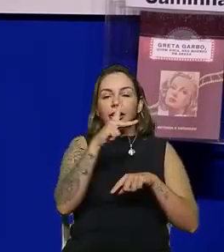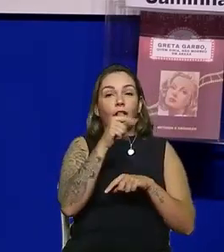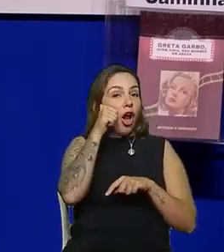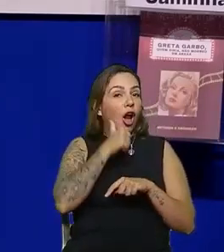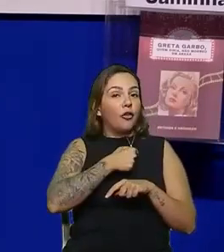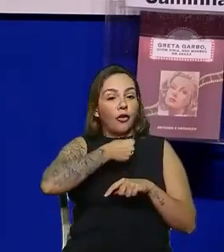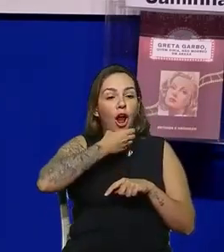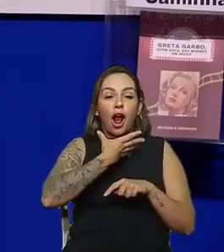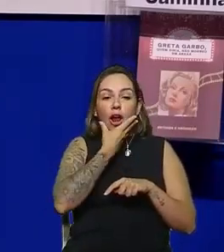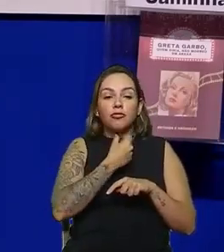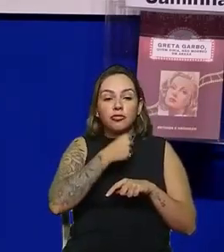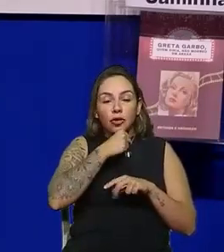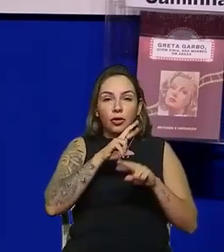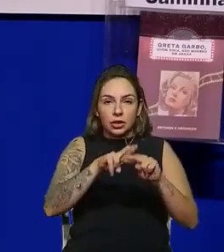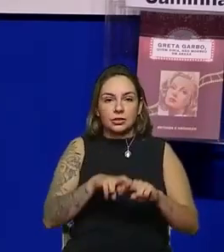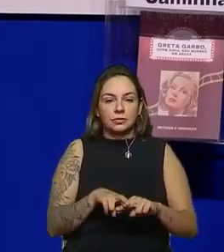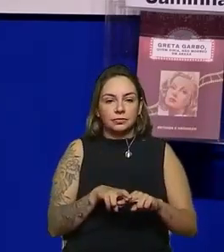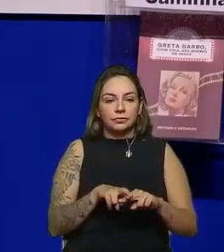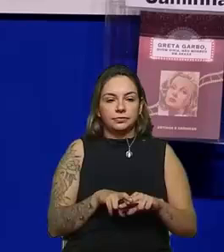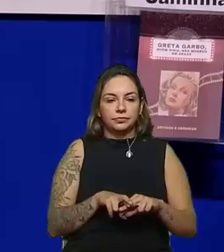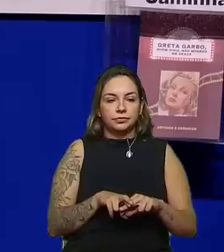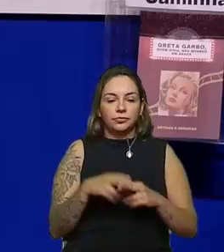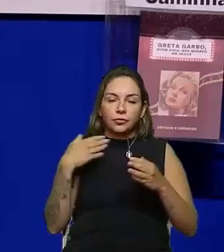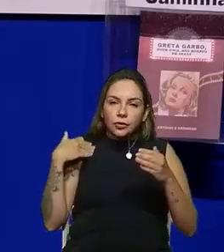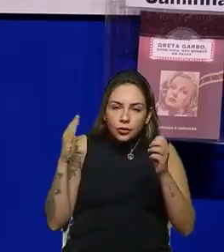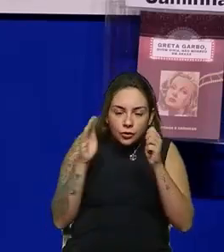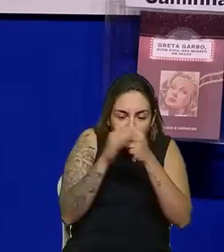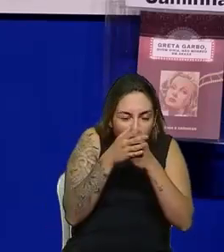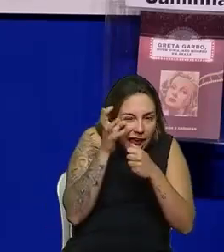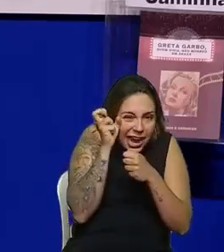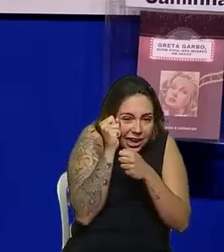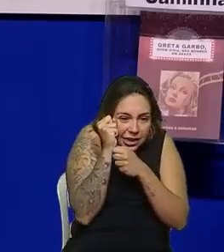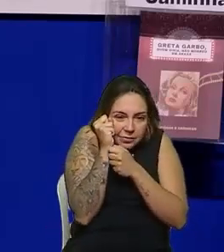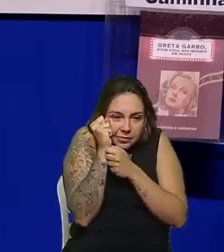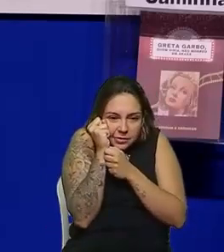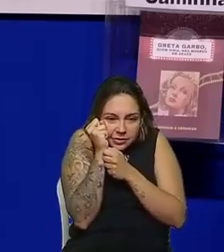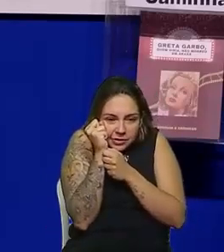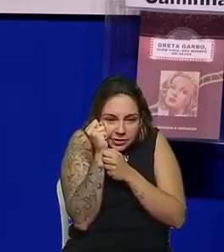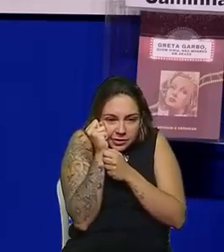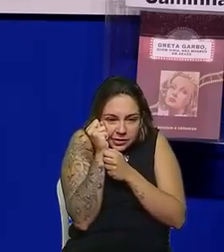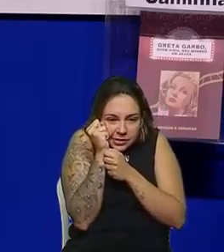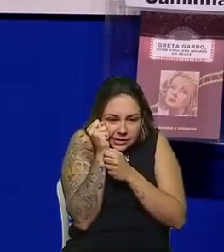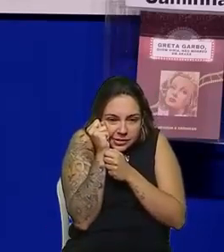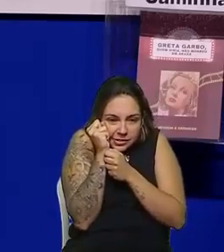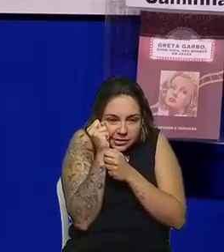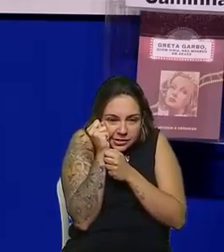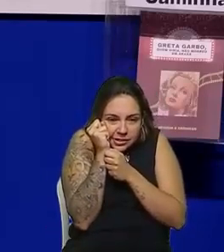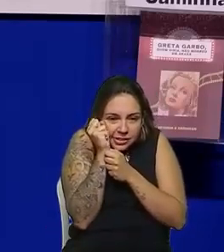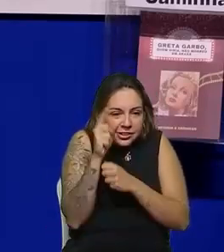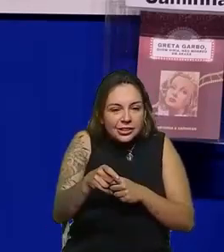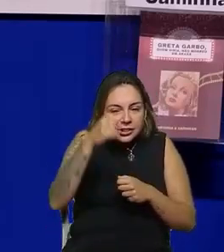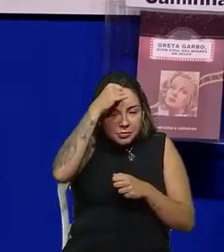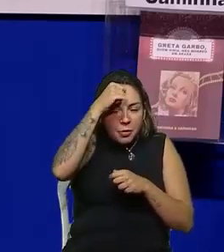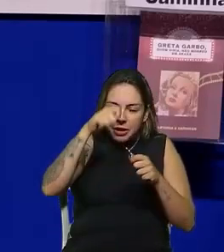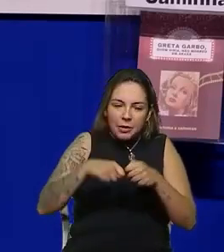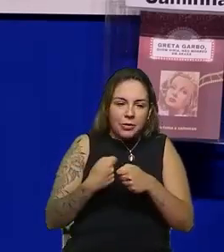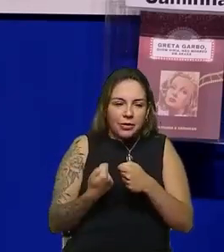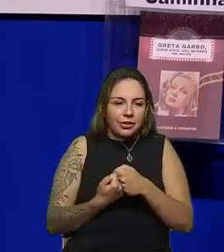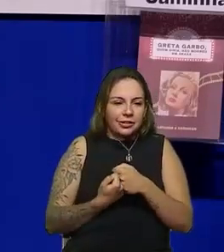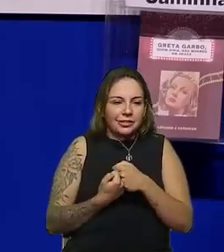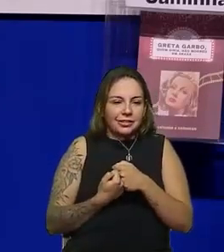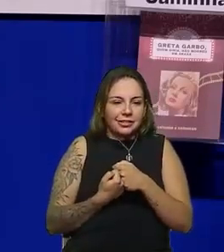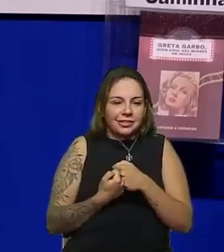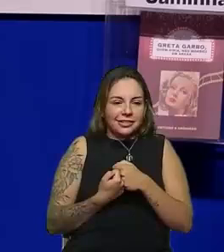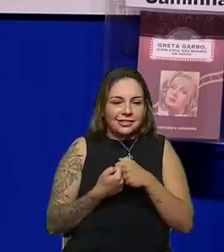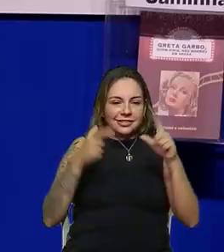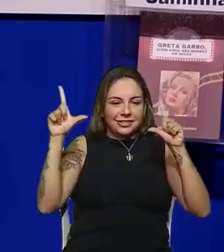apavorado que me escondi debaixo da cama, e quando o Carlos percebeu, ele olhou assim: esse bobo quebrou a antena da televisão. Foi